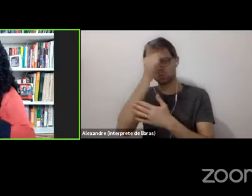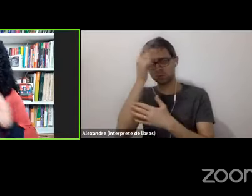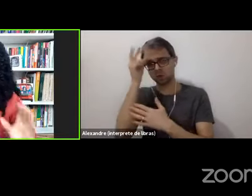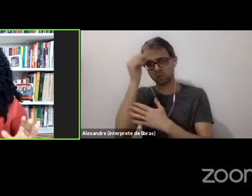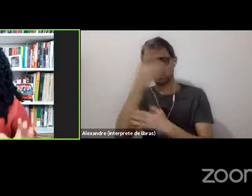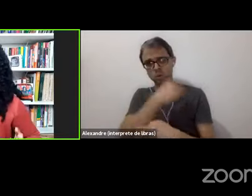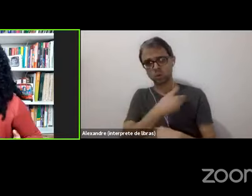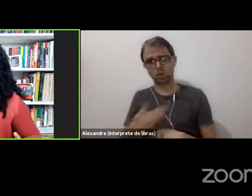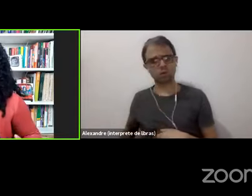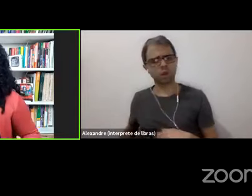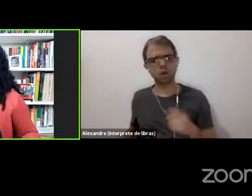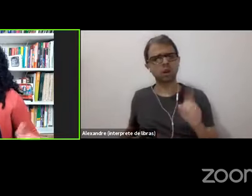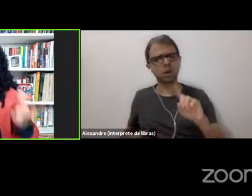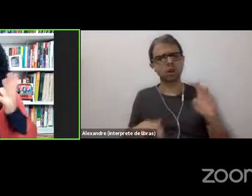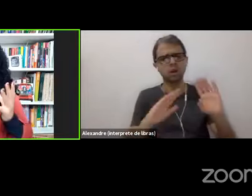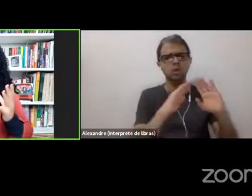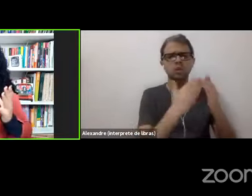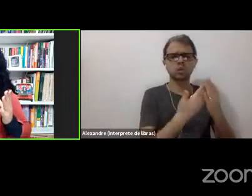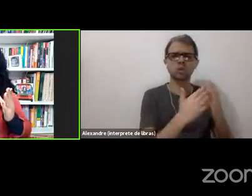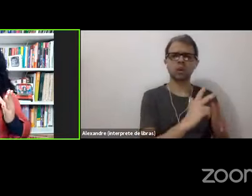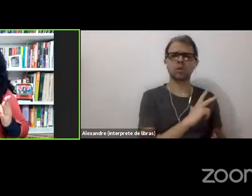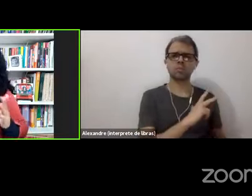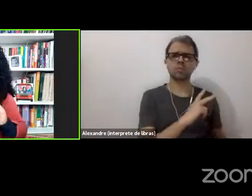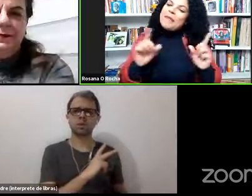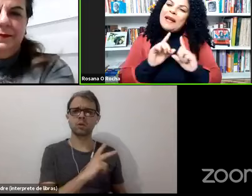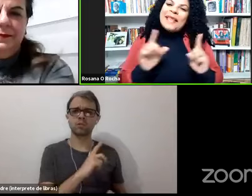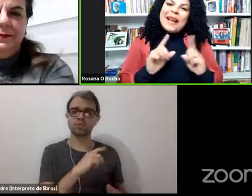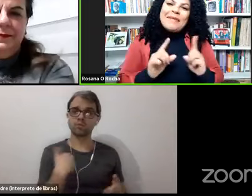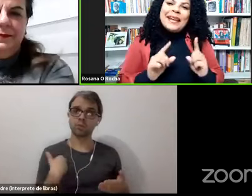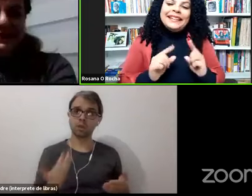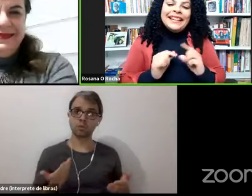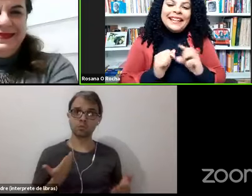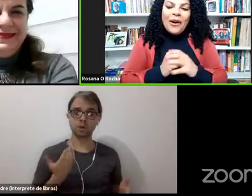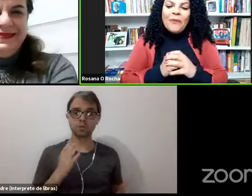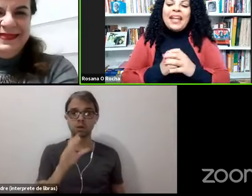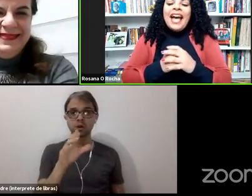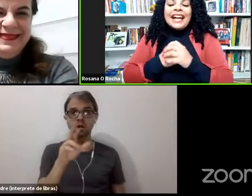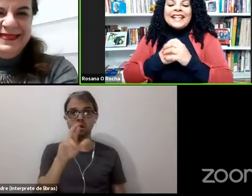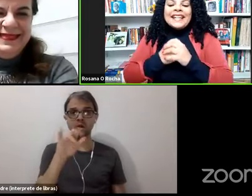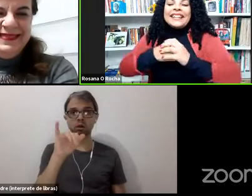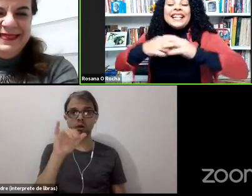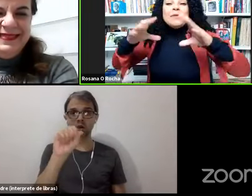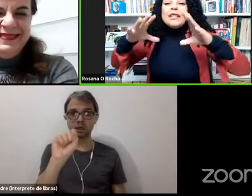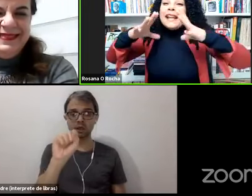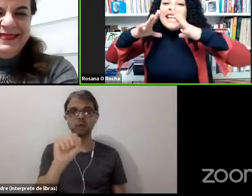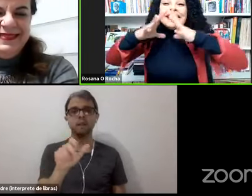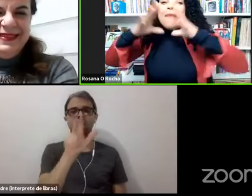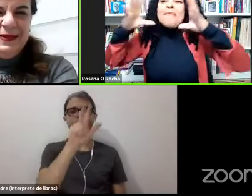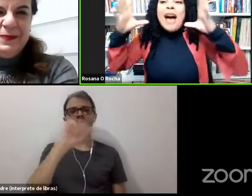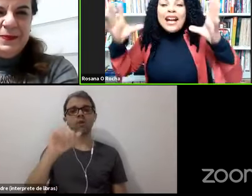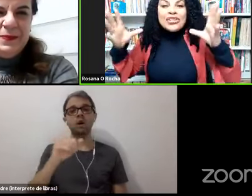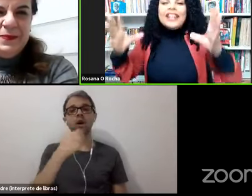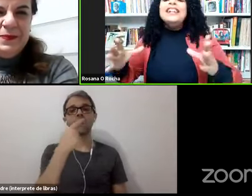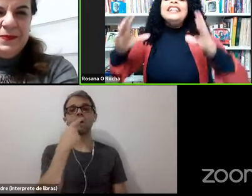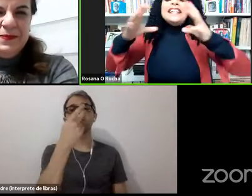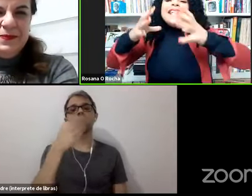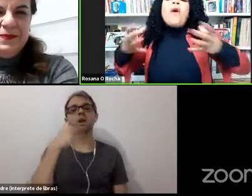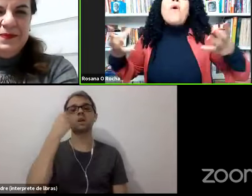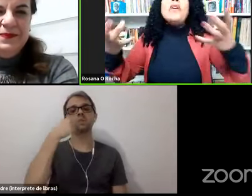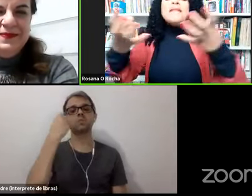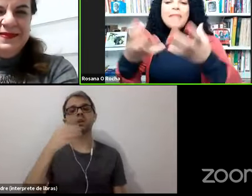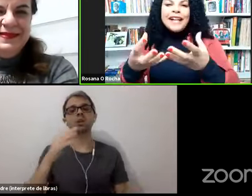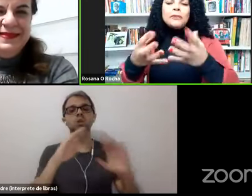gente a experiência da escola dela, que eu estou, inclusive, viu, Cris? Isso aí eu não implantei na minha ainda, não. A Cris vai trazer uma experiência mágica